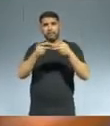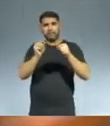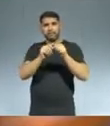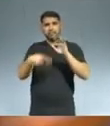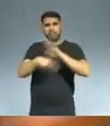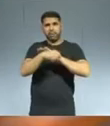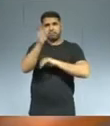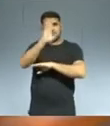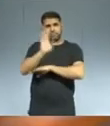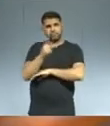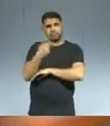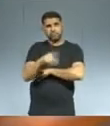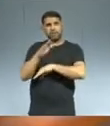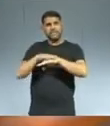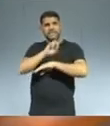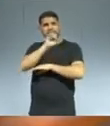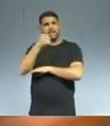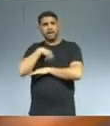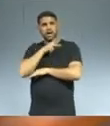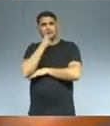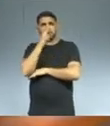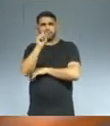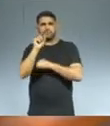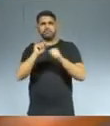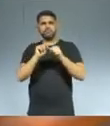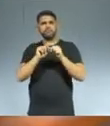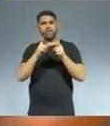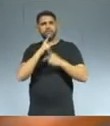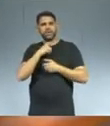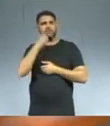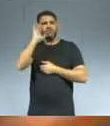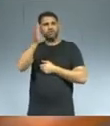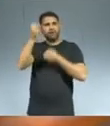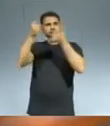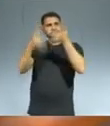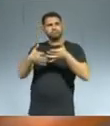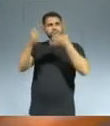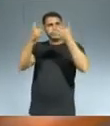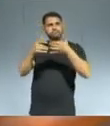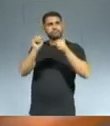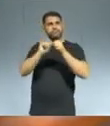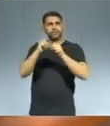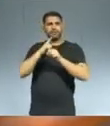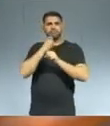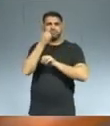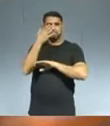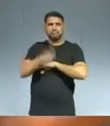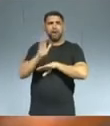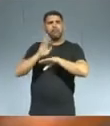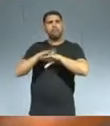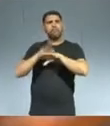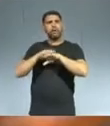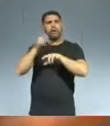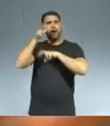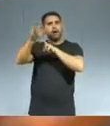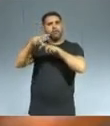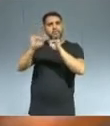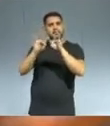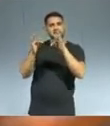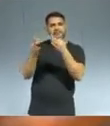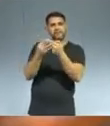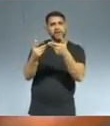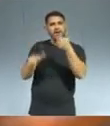do brasileiro a Se nós formos e eu tenho falado bastante sobre isso porque a